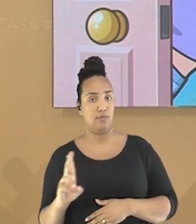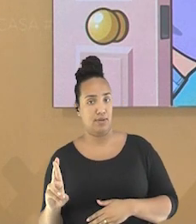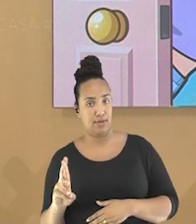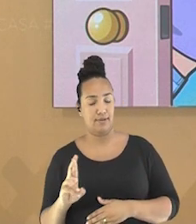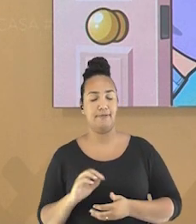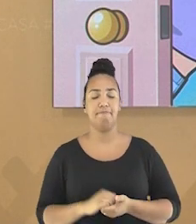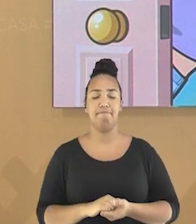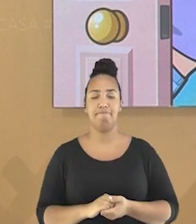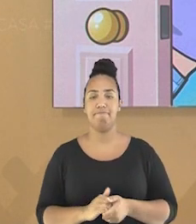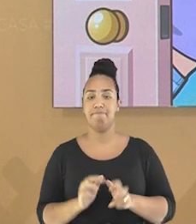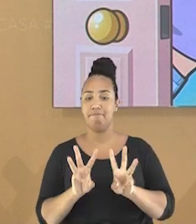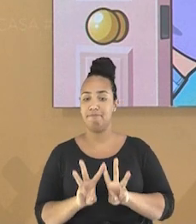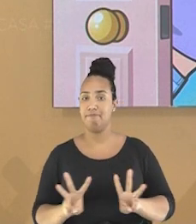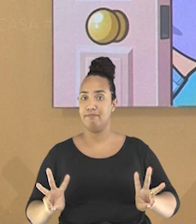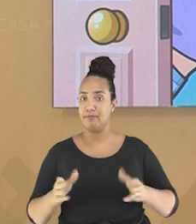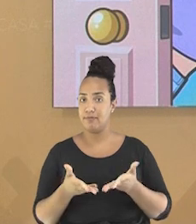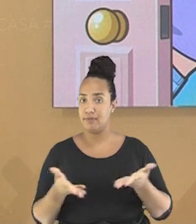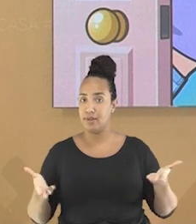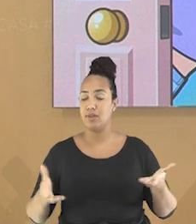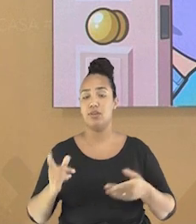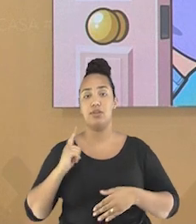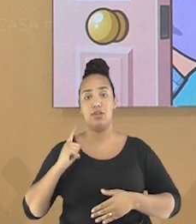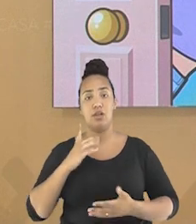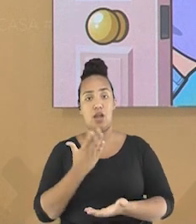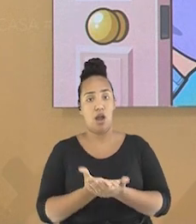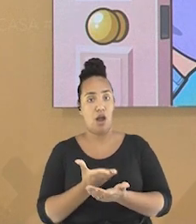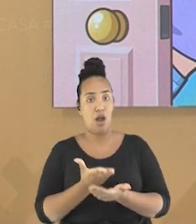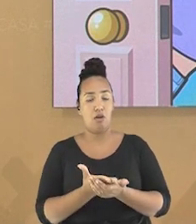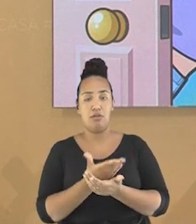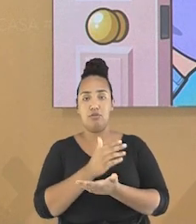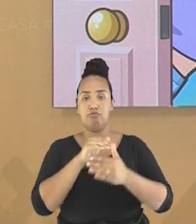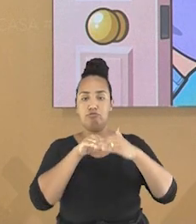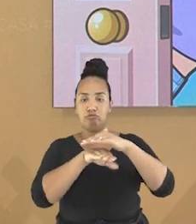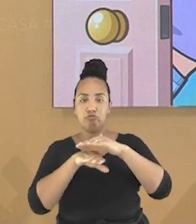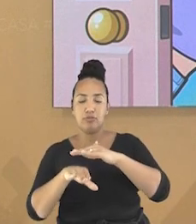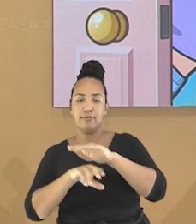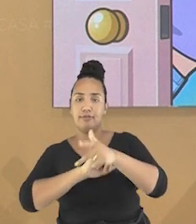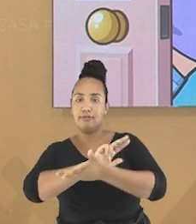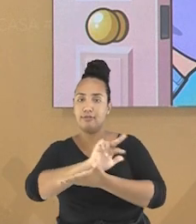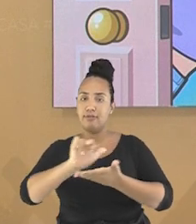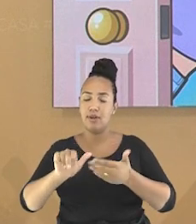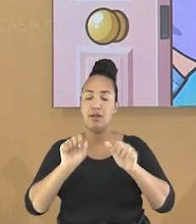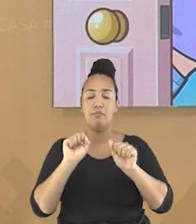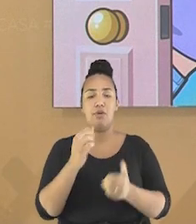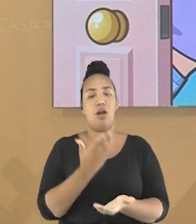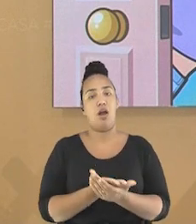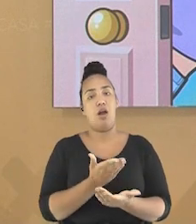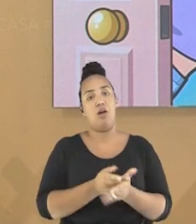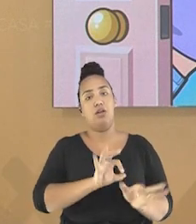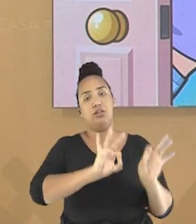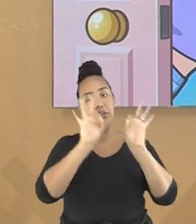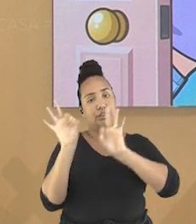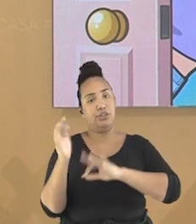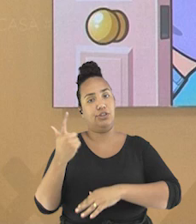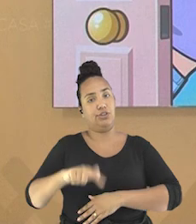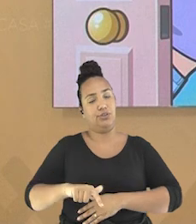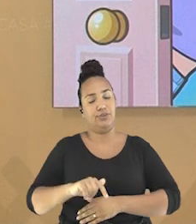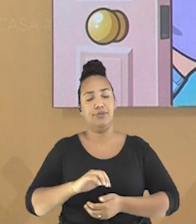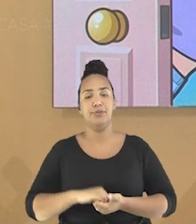www.tvdeverencasa.com.br. Lá você encontra o banco de aulas e pode ver ou rever as aulas que já passaram aqui na